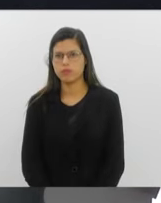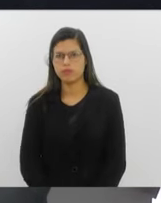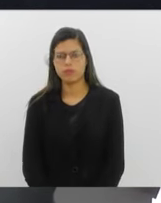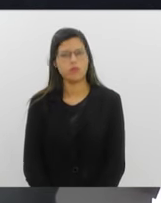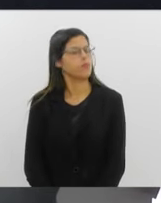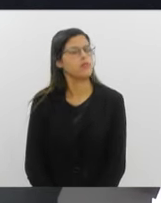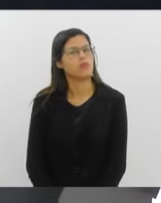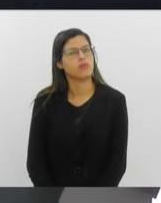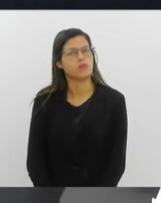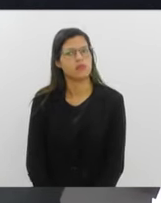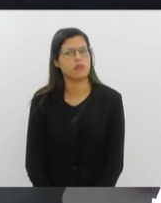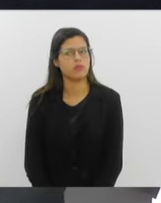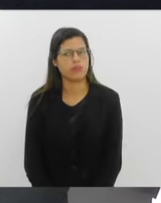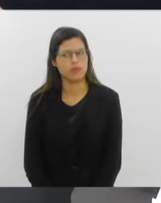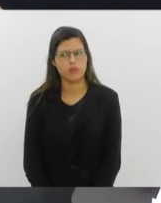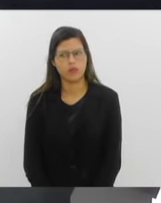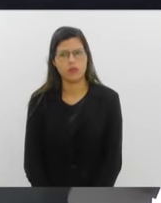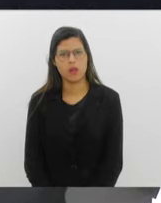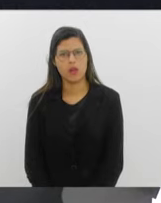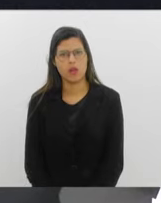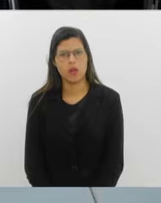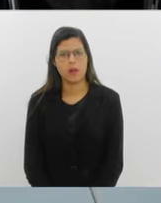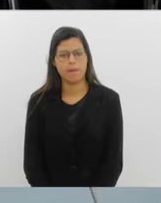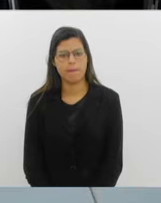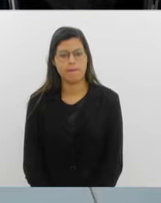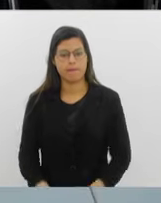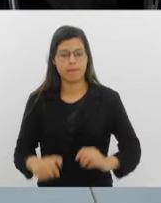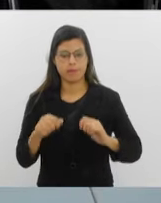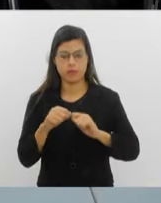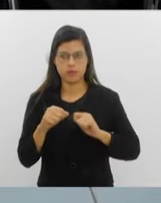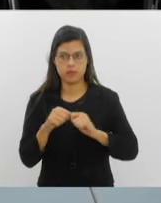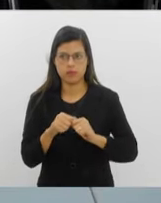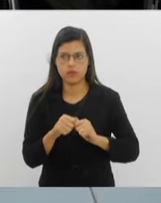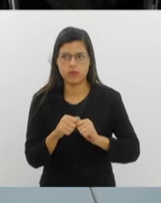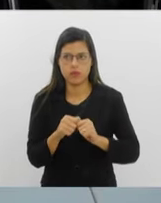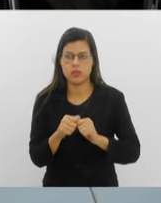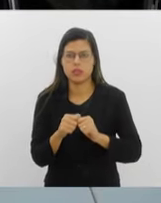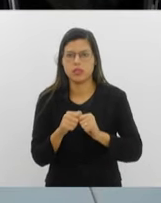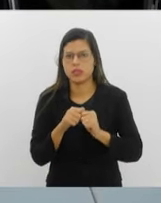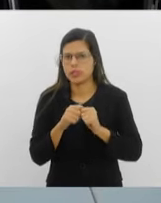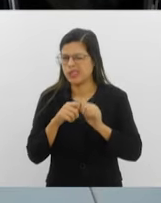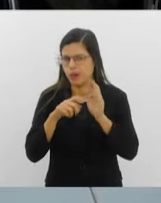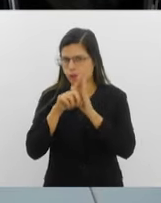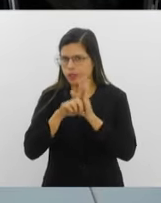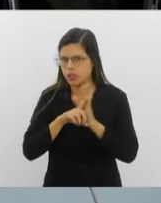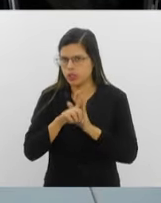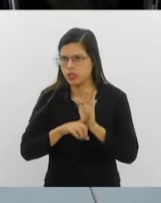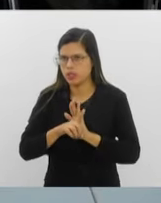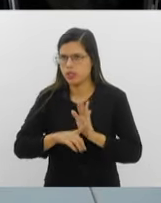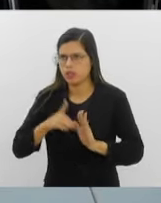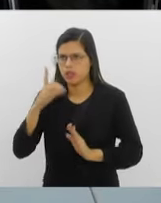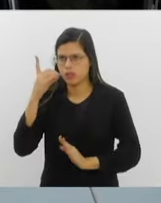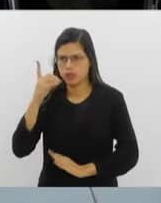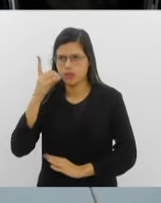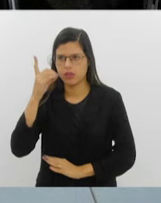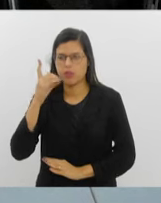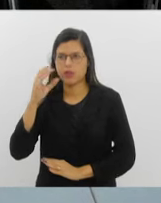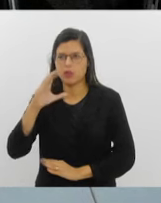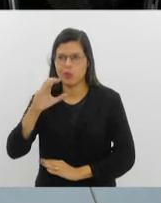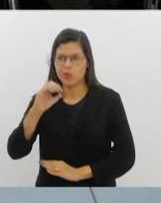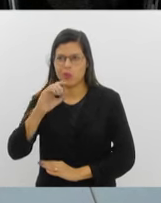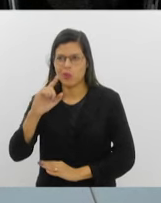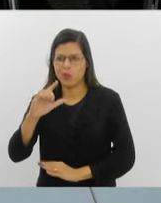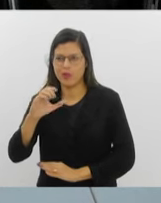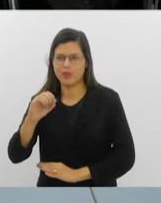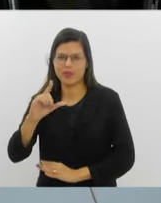fui fazer aqui uma consulta, como me sugeriu o deputado Cozzolino, ao nosso melhor assessor,